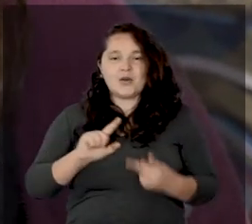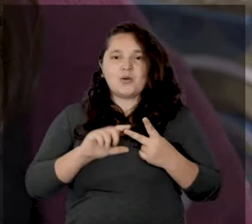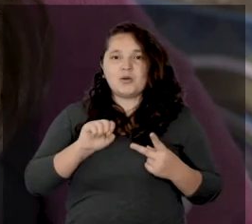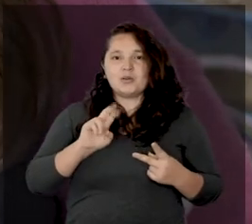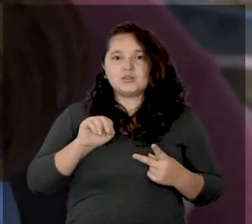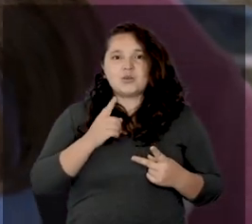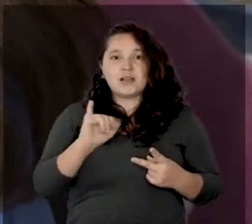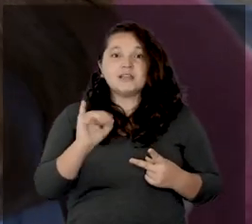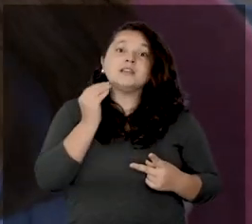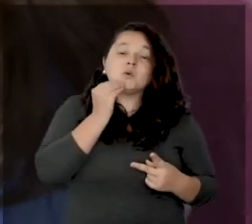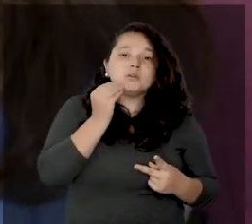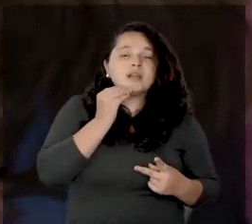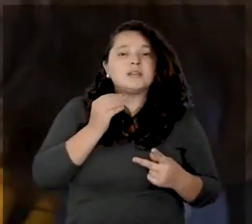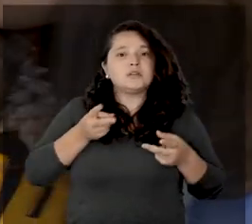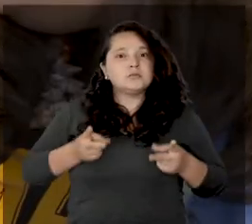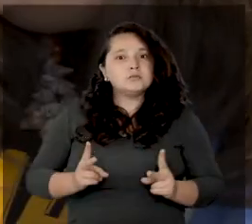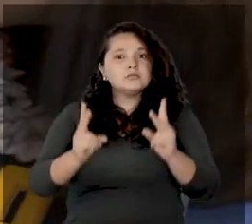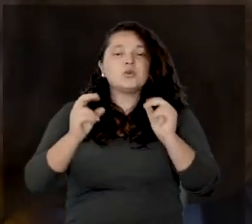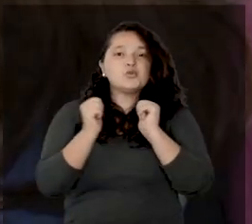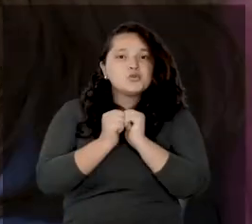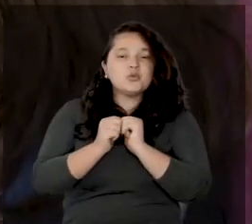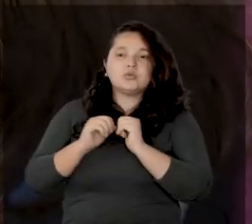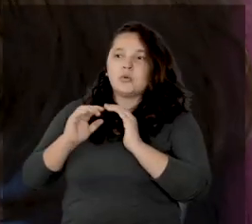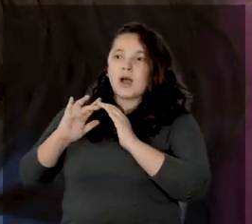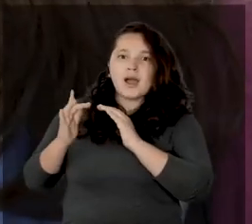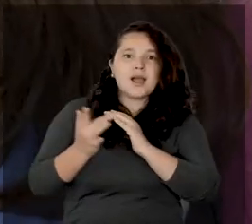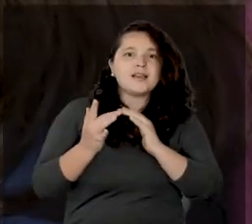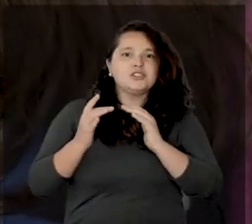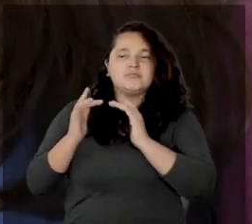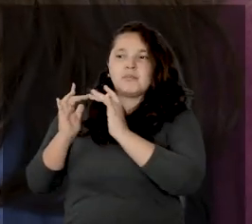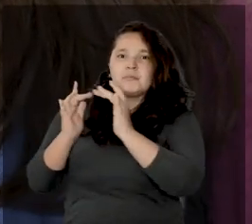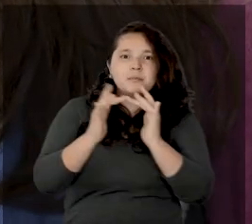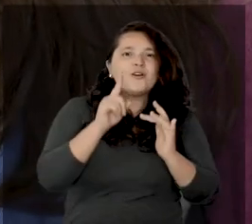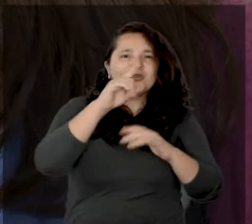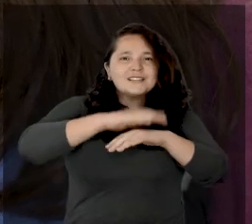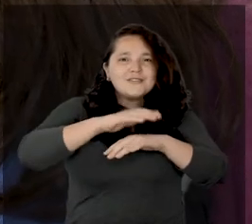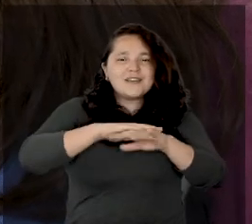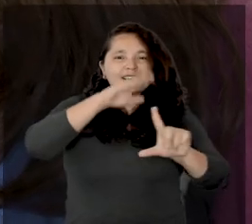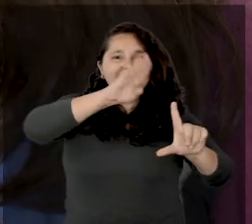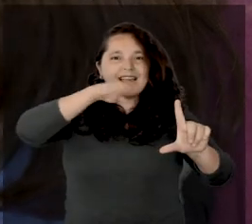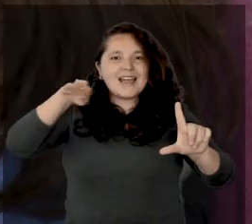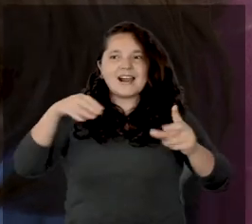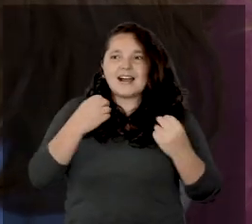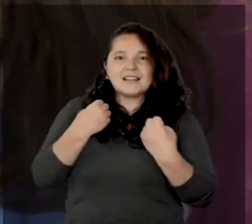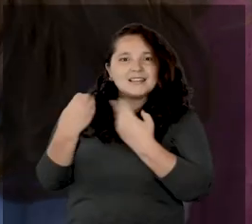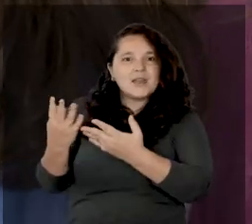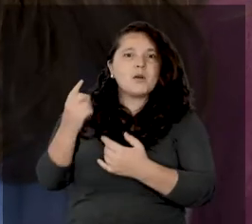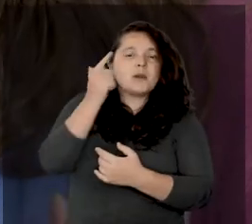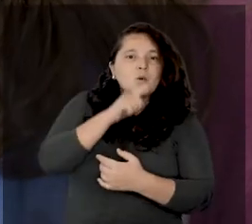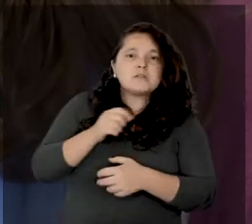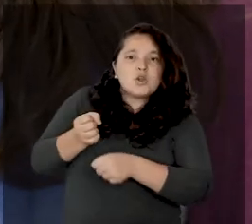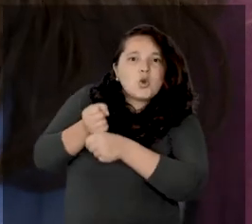junto com uma ampla rede, você fez uma tela para eles, né, para ajudar na construção da escola e outros artistas